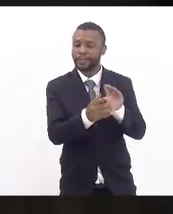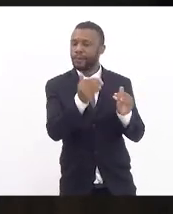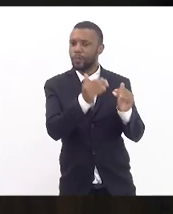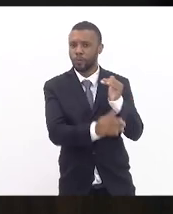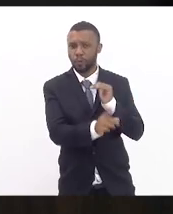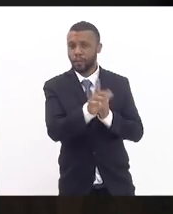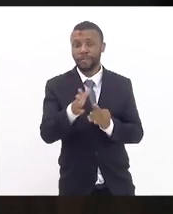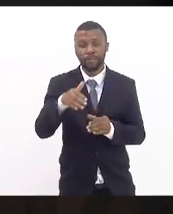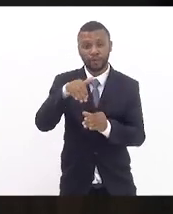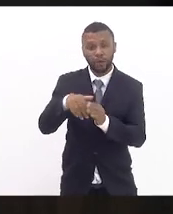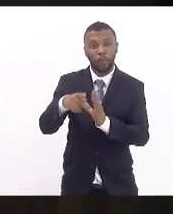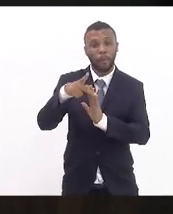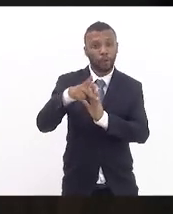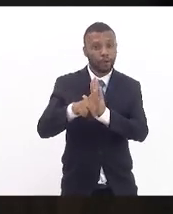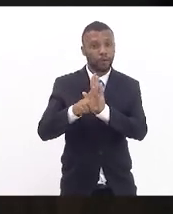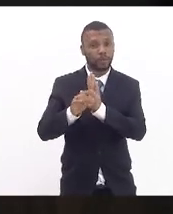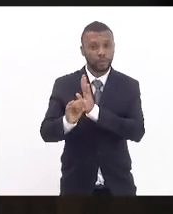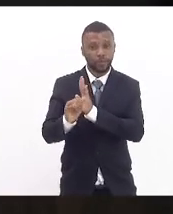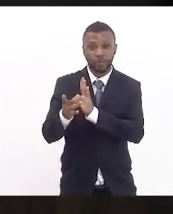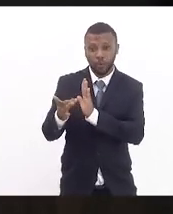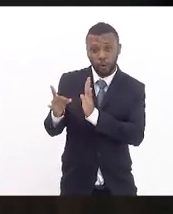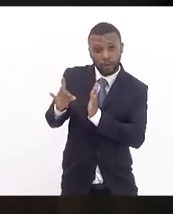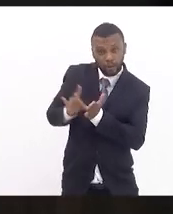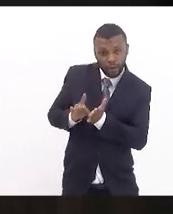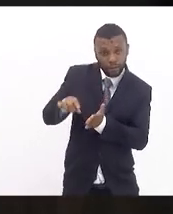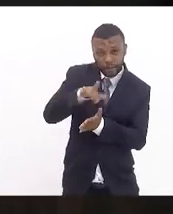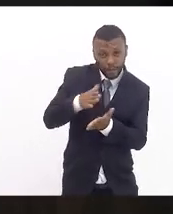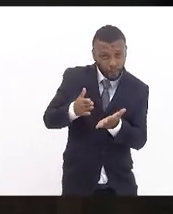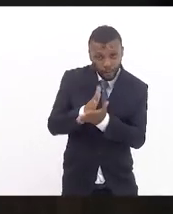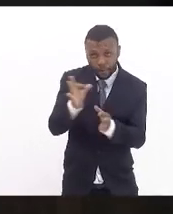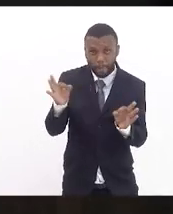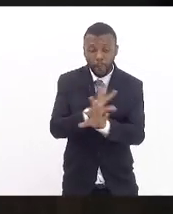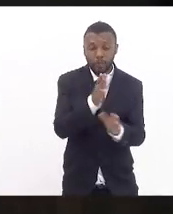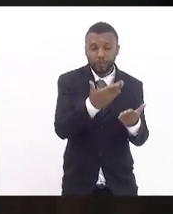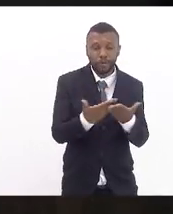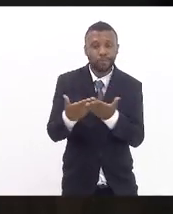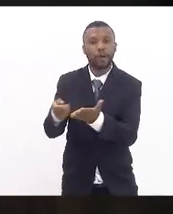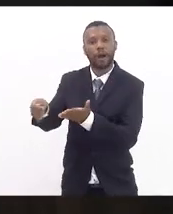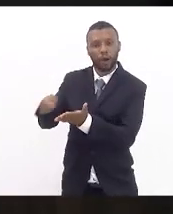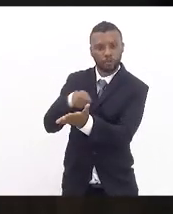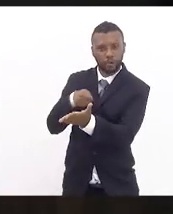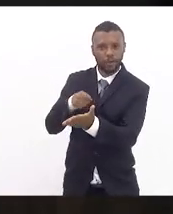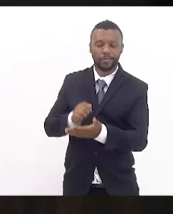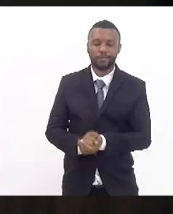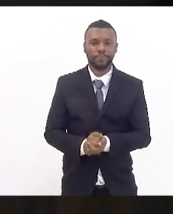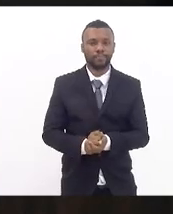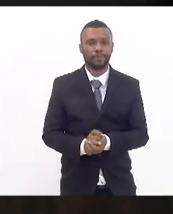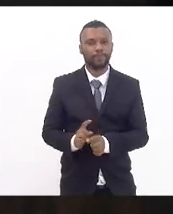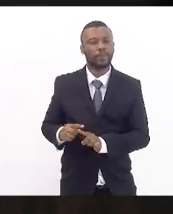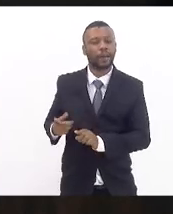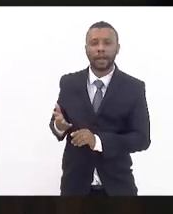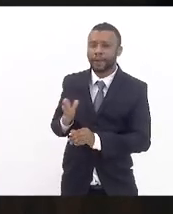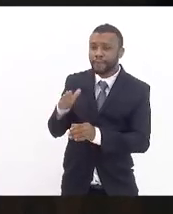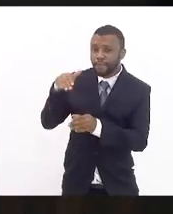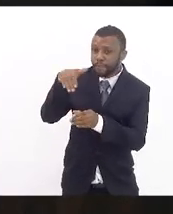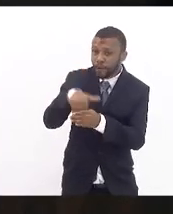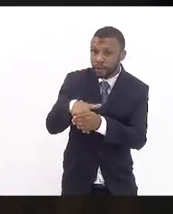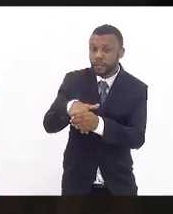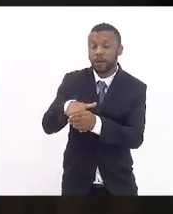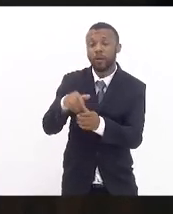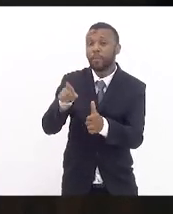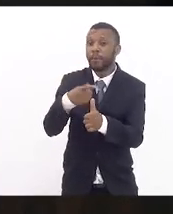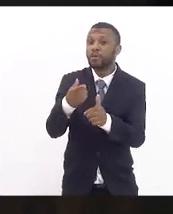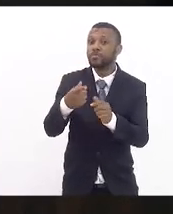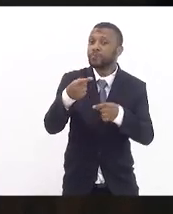votação, projeto original. Os senhores que aprovam nesse comissão, aprovado, vai autógrafo. Em votação, em primeira